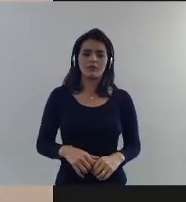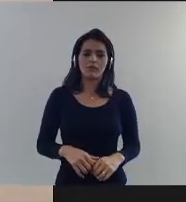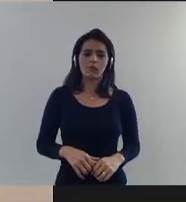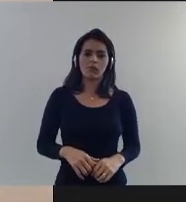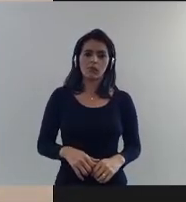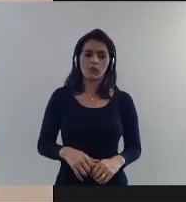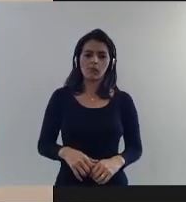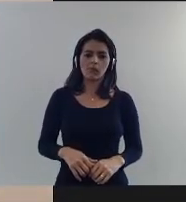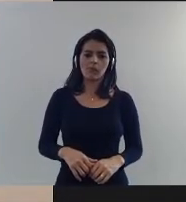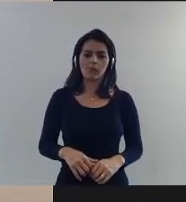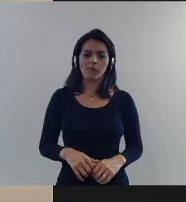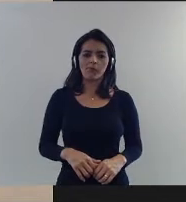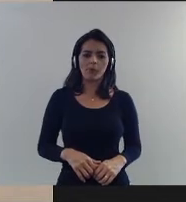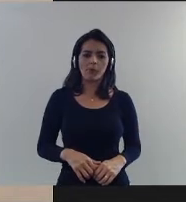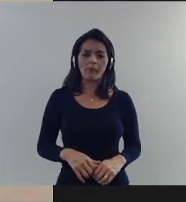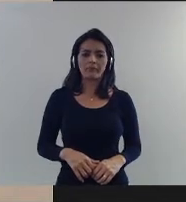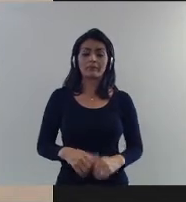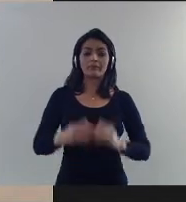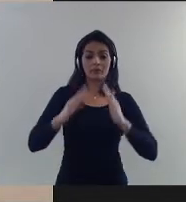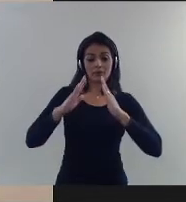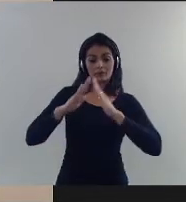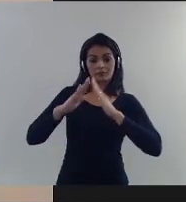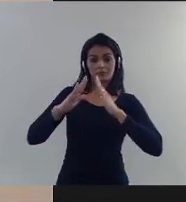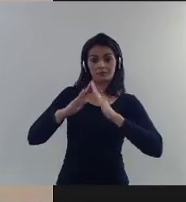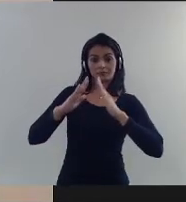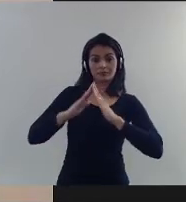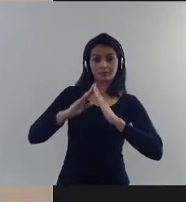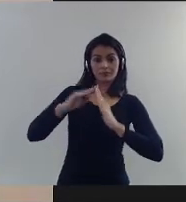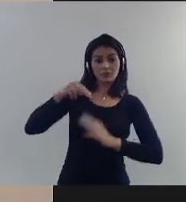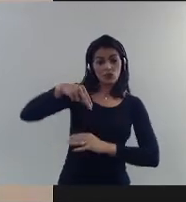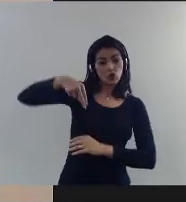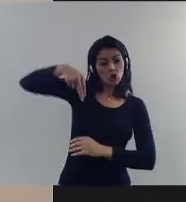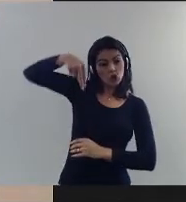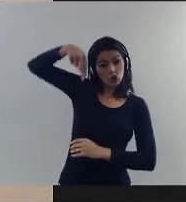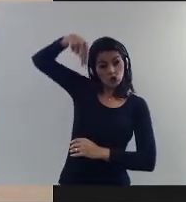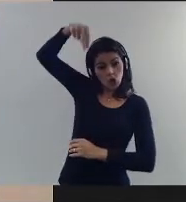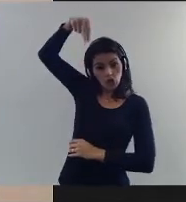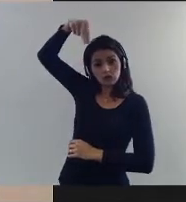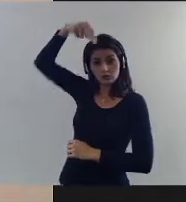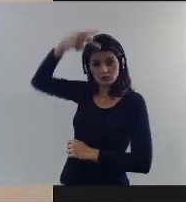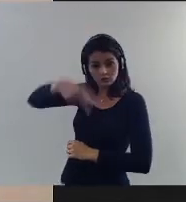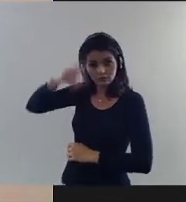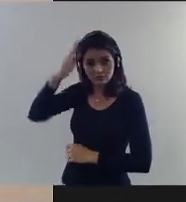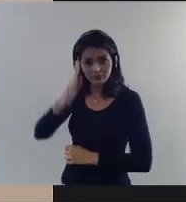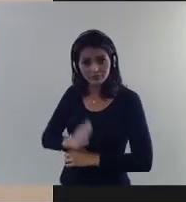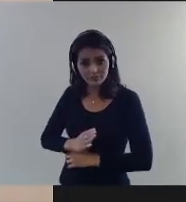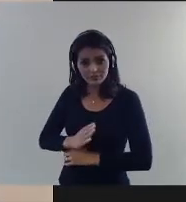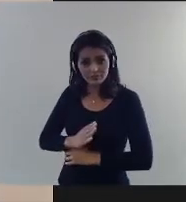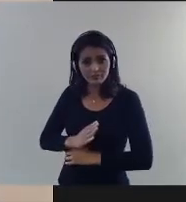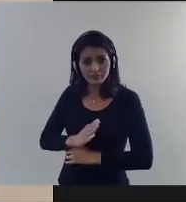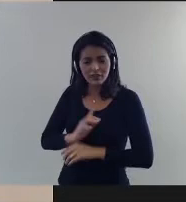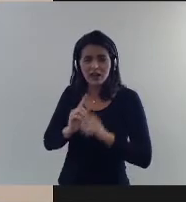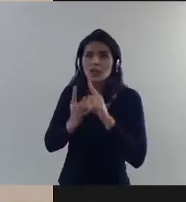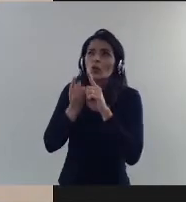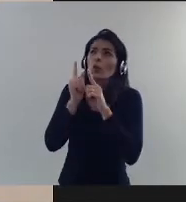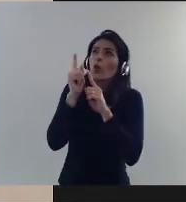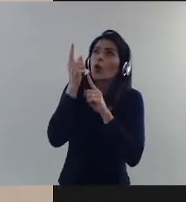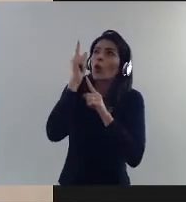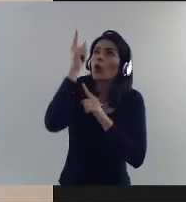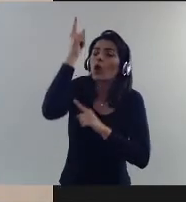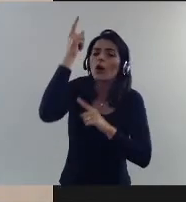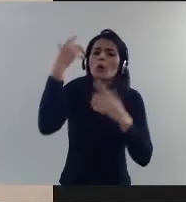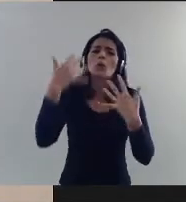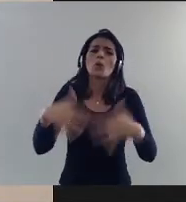contexto, eu moro no extremo norte do país, e nós temos uma dificuldade básica de